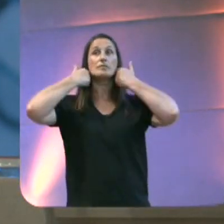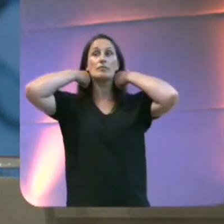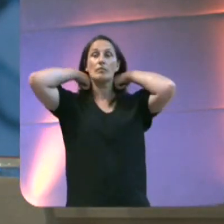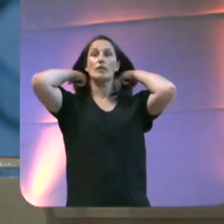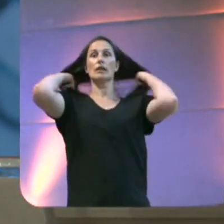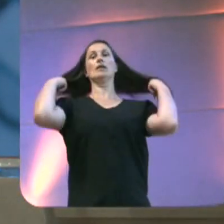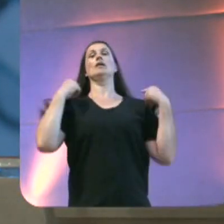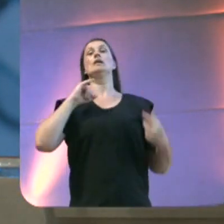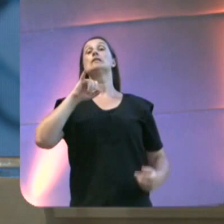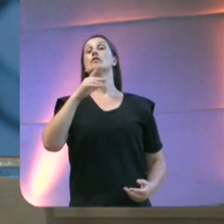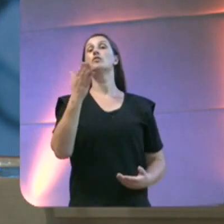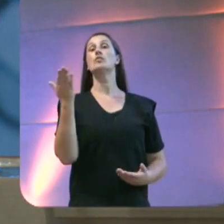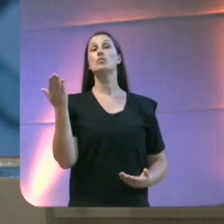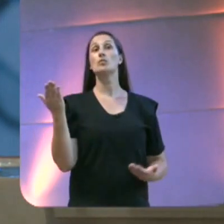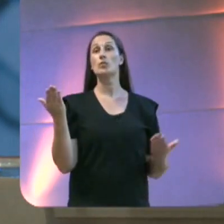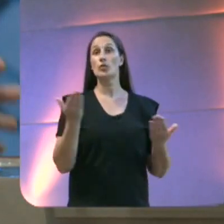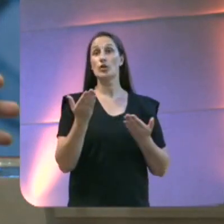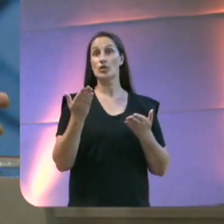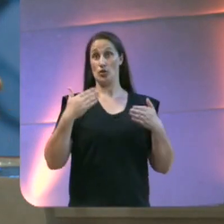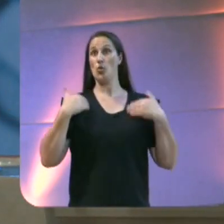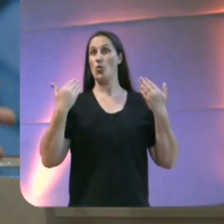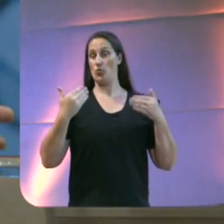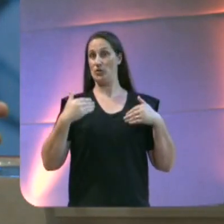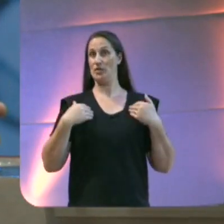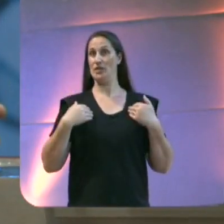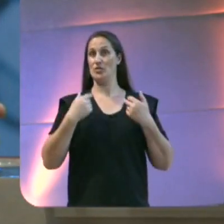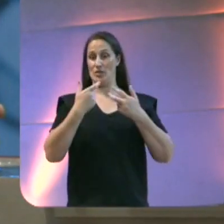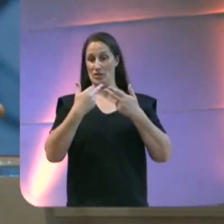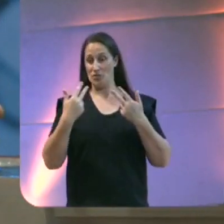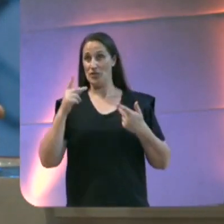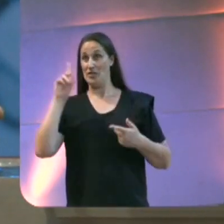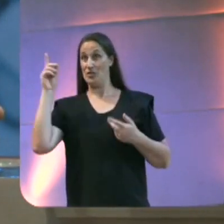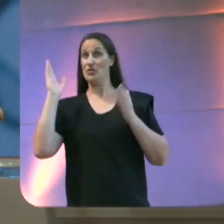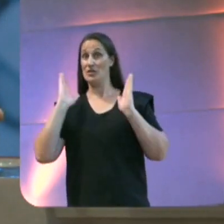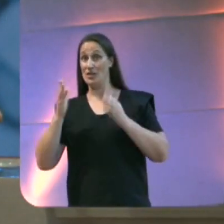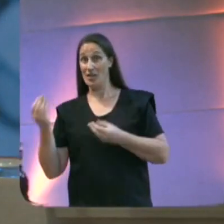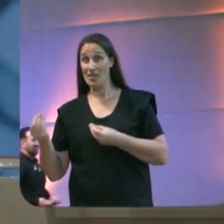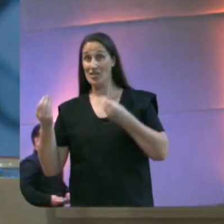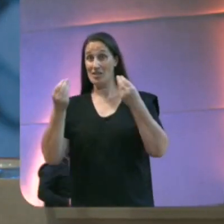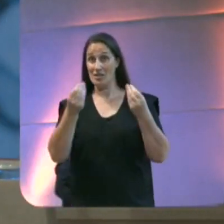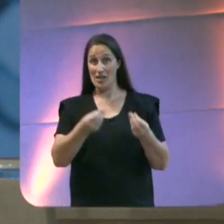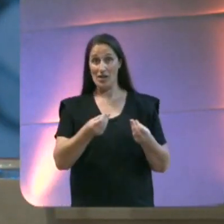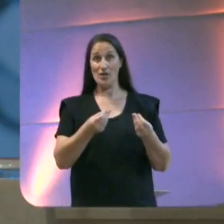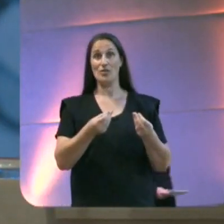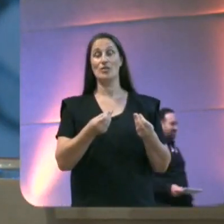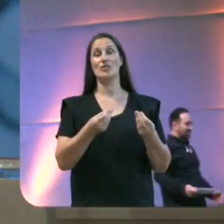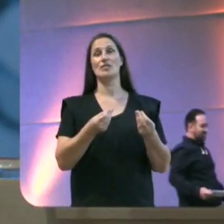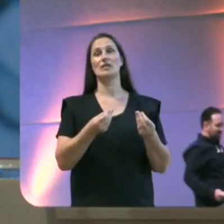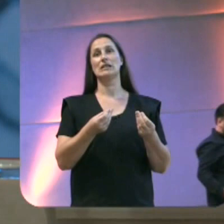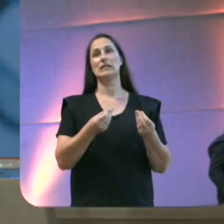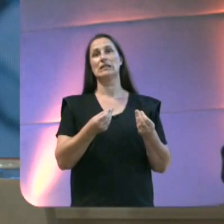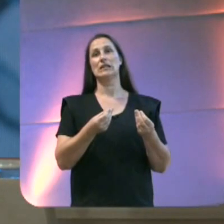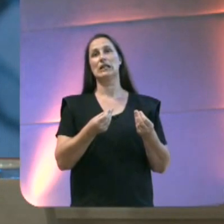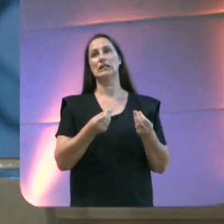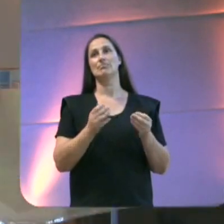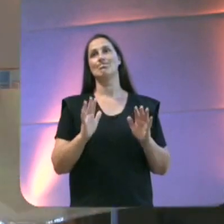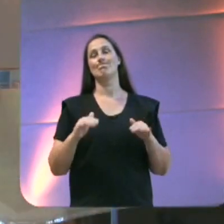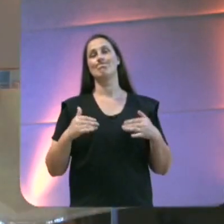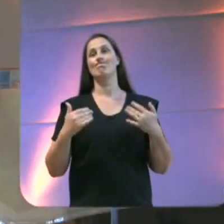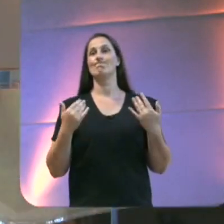Se você está contente com o que Deus já deu para você, muito provavelmente você está sem